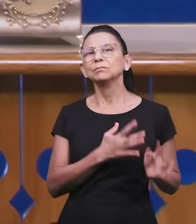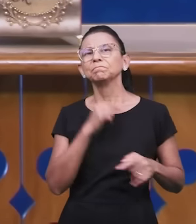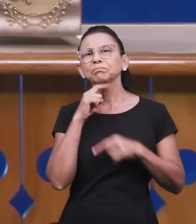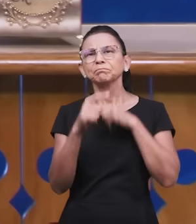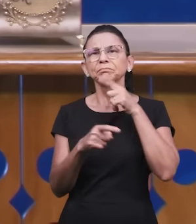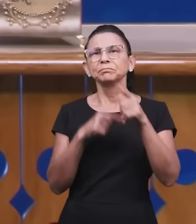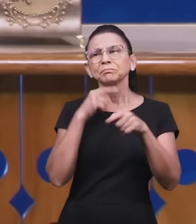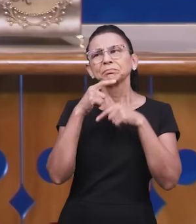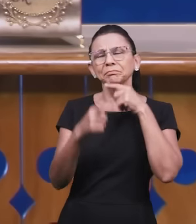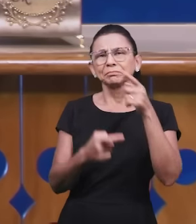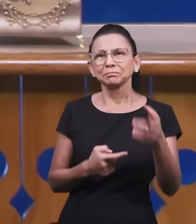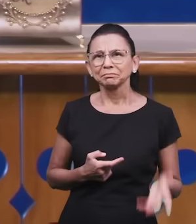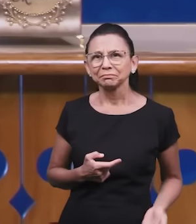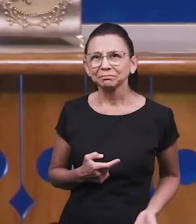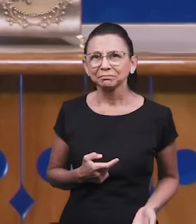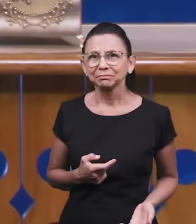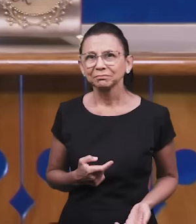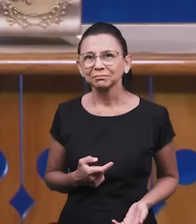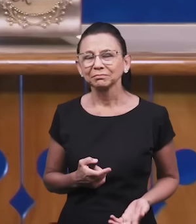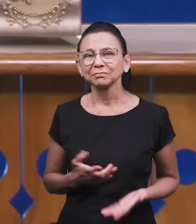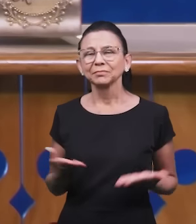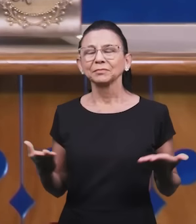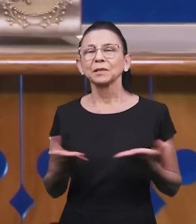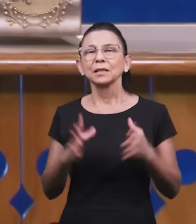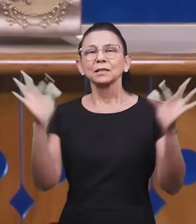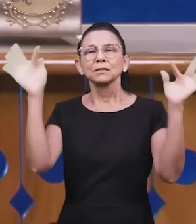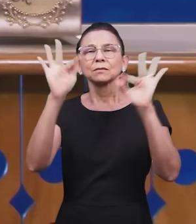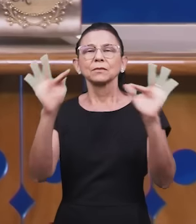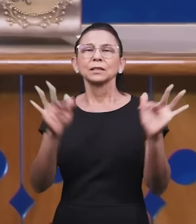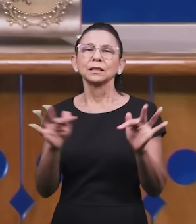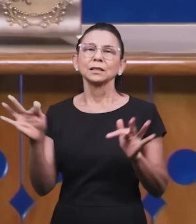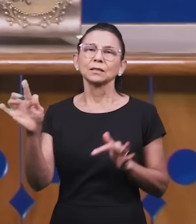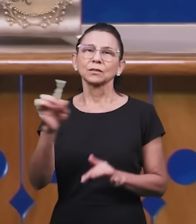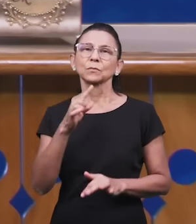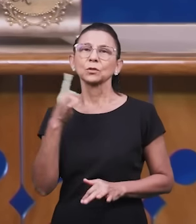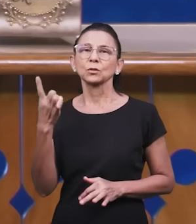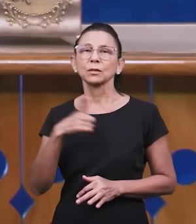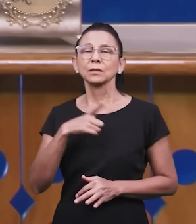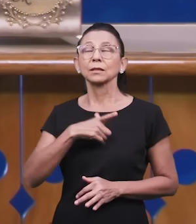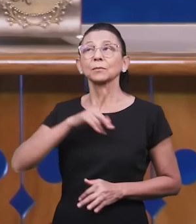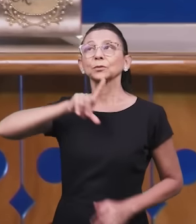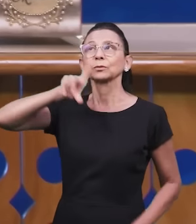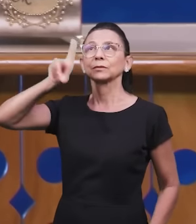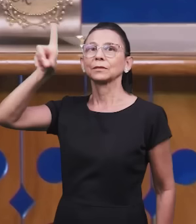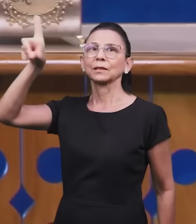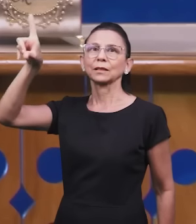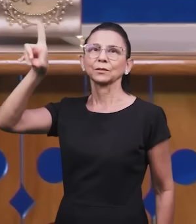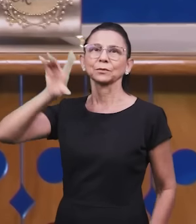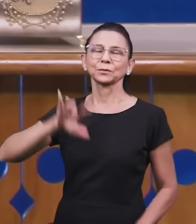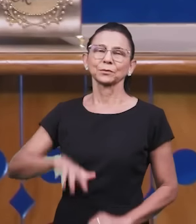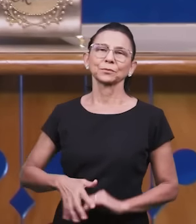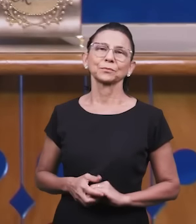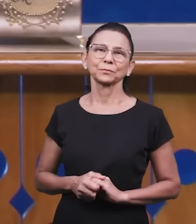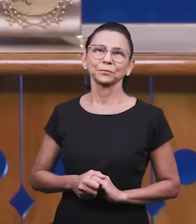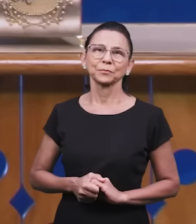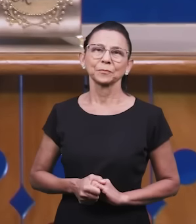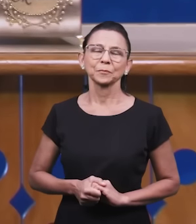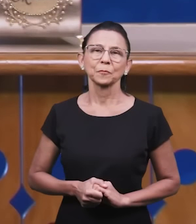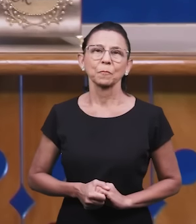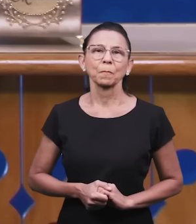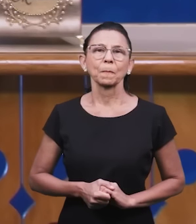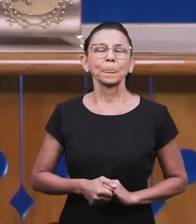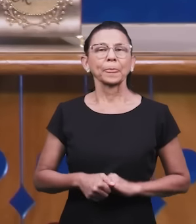felicidade. Bem-aventurada a nação cujo Deus é o Senhor, está escrito nos Salmos também. É nessa obra que nós vemos